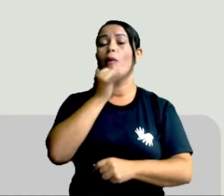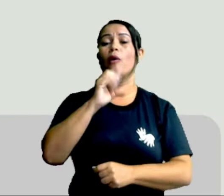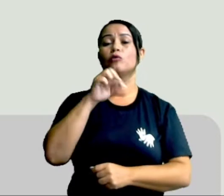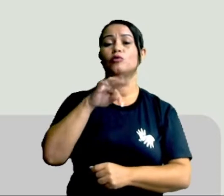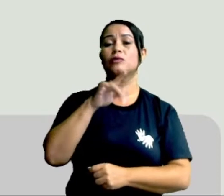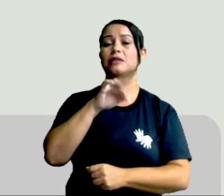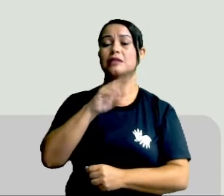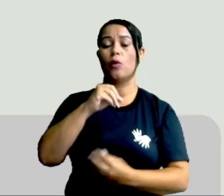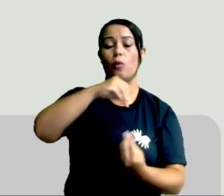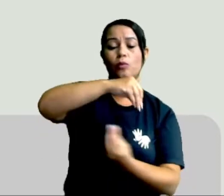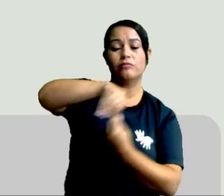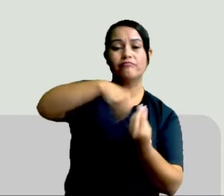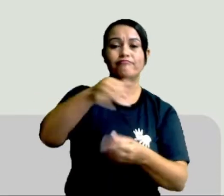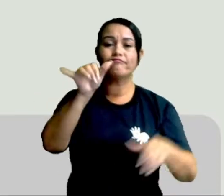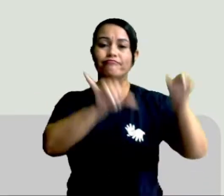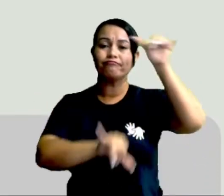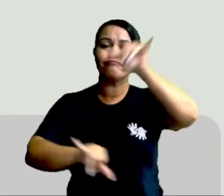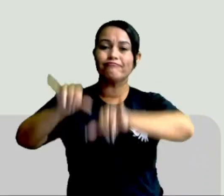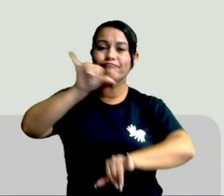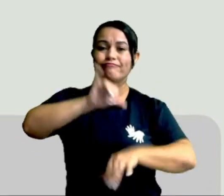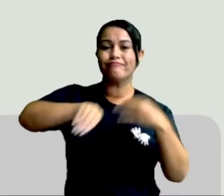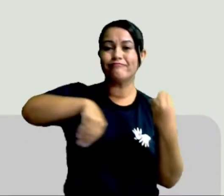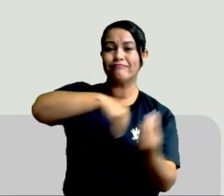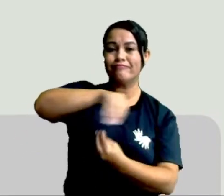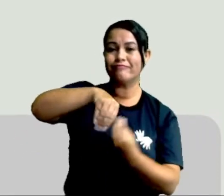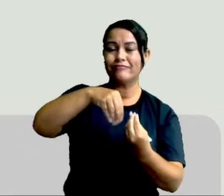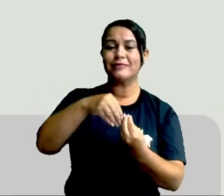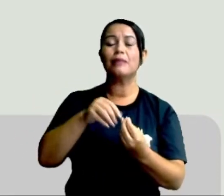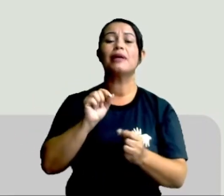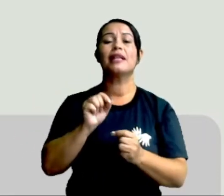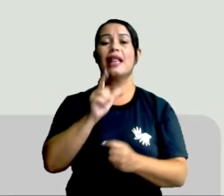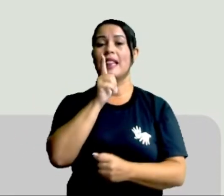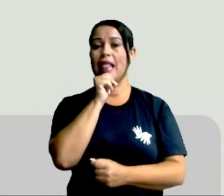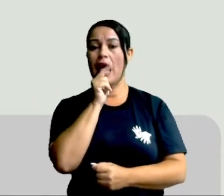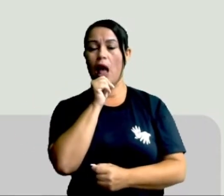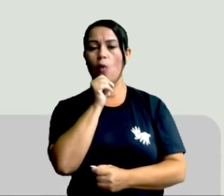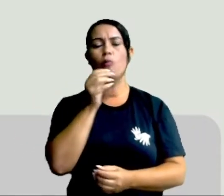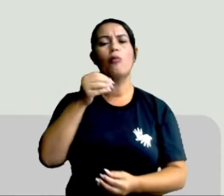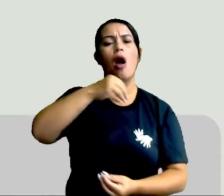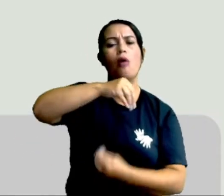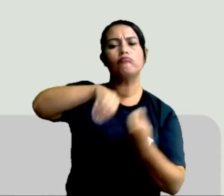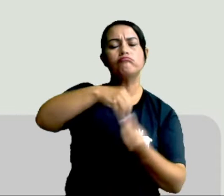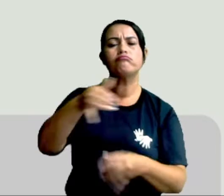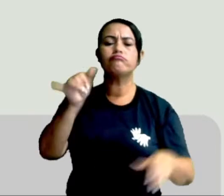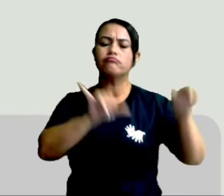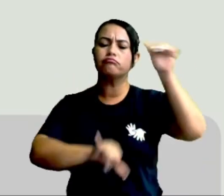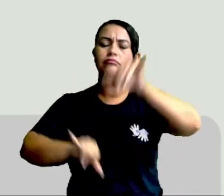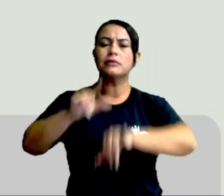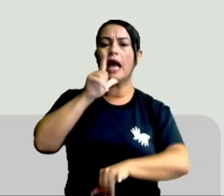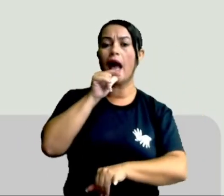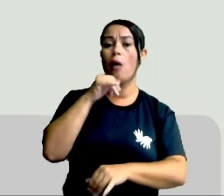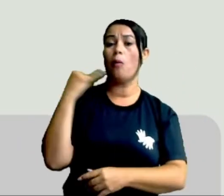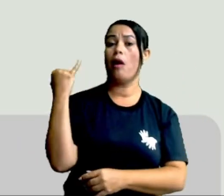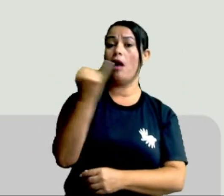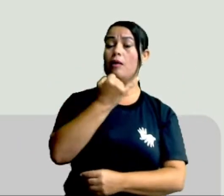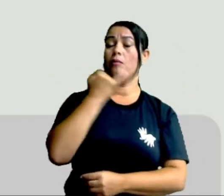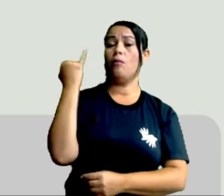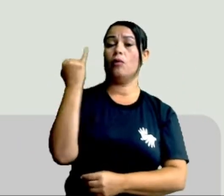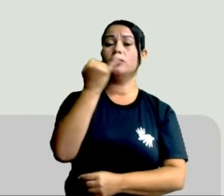portanto, nós iremos relembrar algumas das características dessa constituição química, a importância